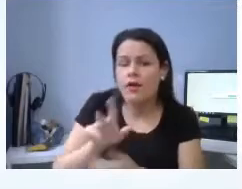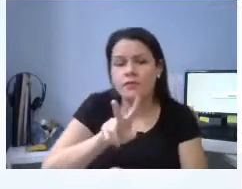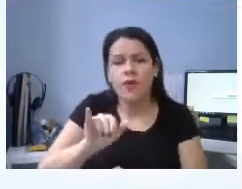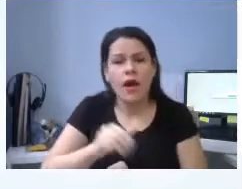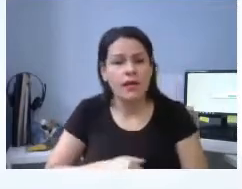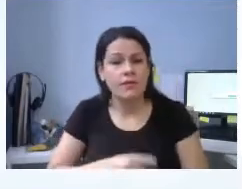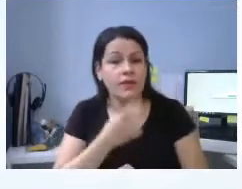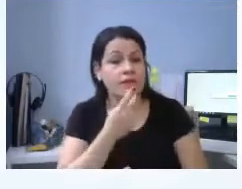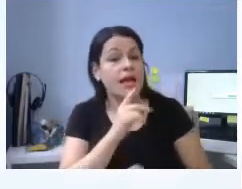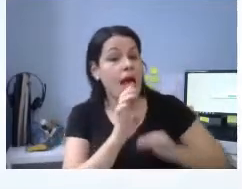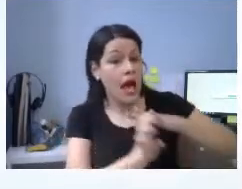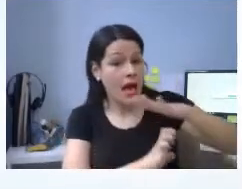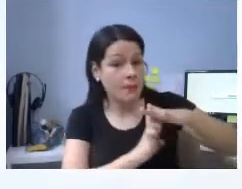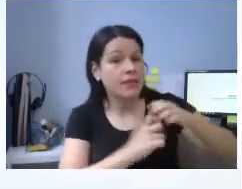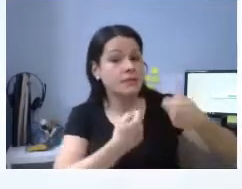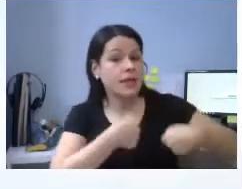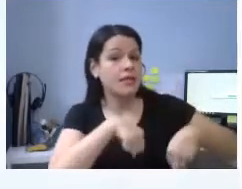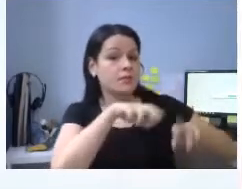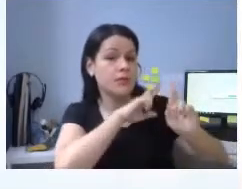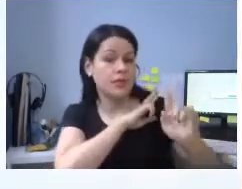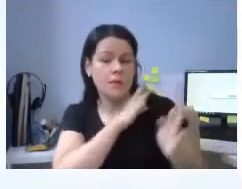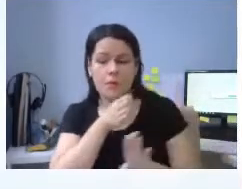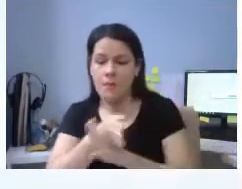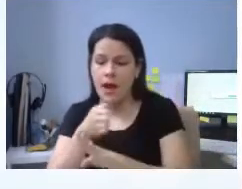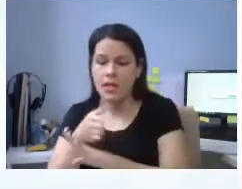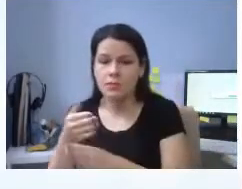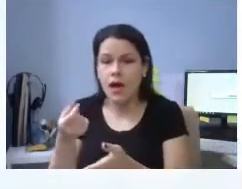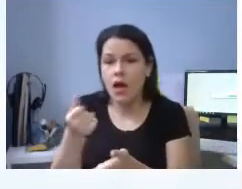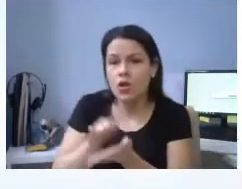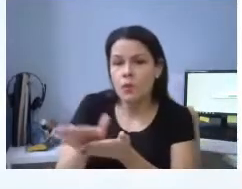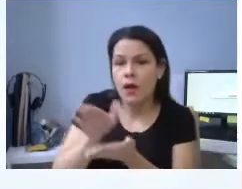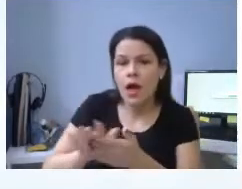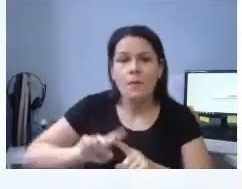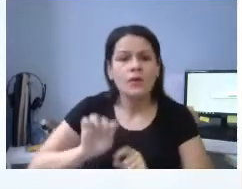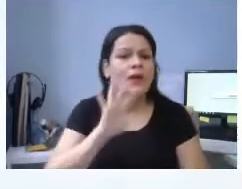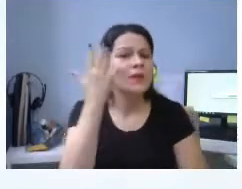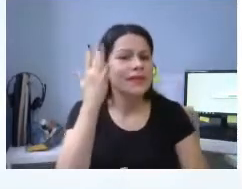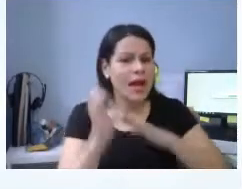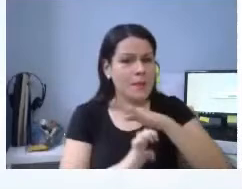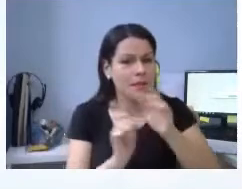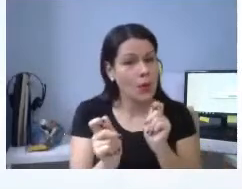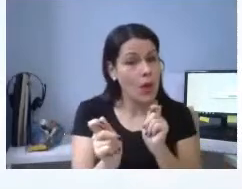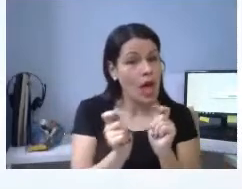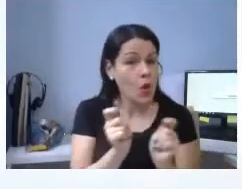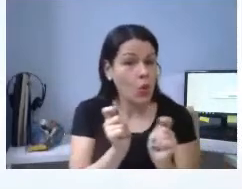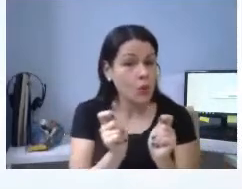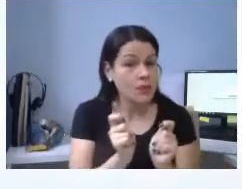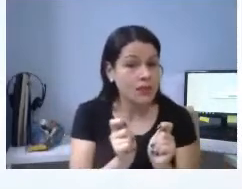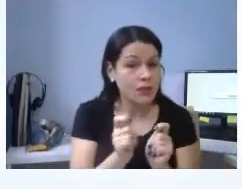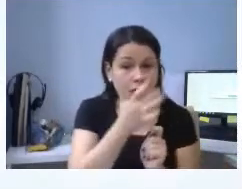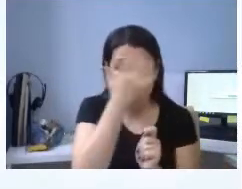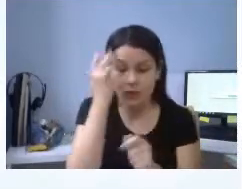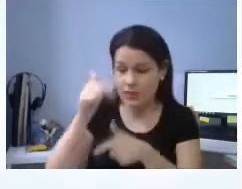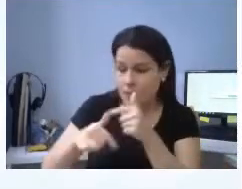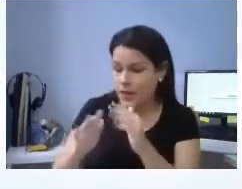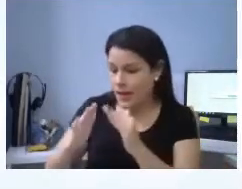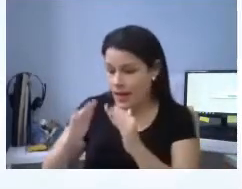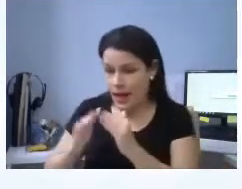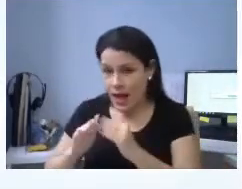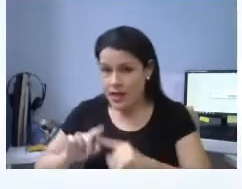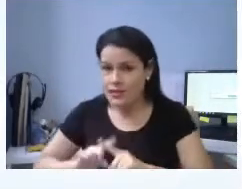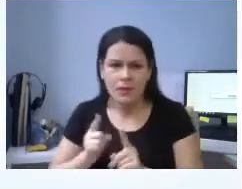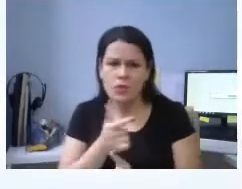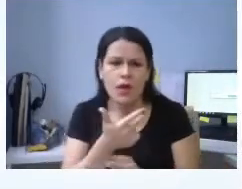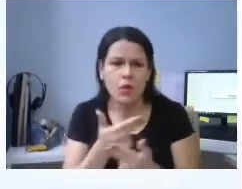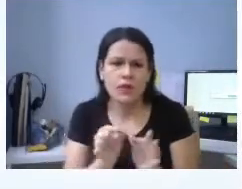empresa participar desses custos. O que está acontecendo? As empresas estão economizando com os trabalhadores em home office, e aqui não se trata de uma